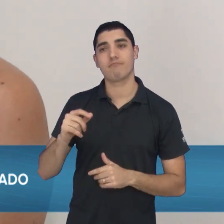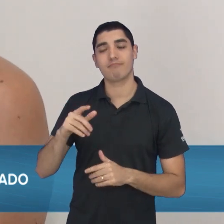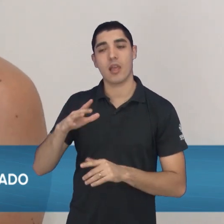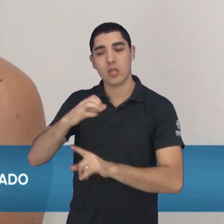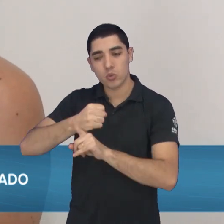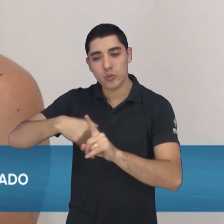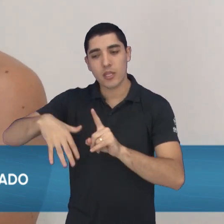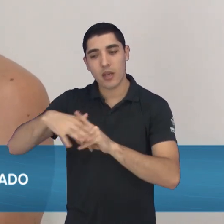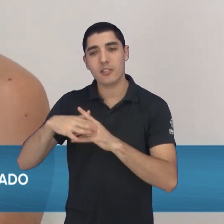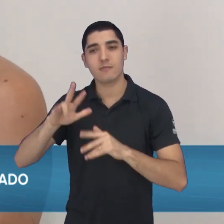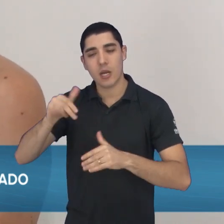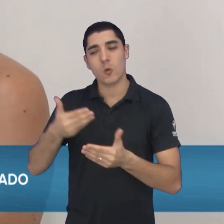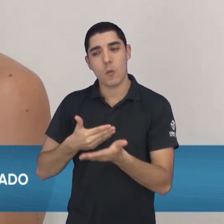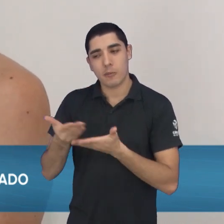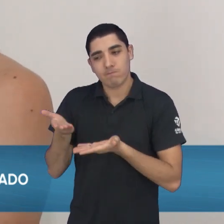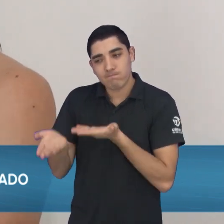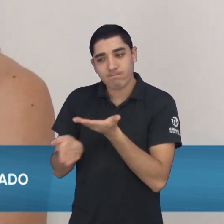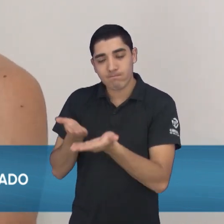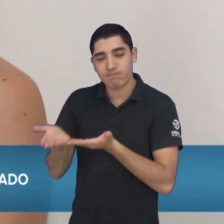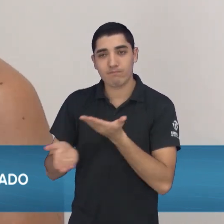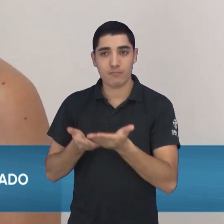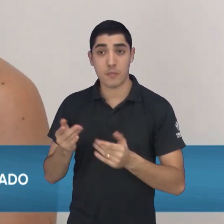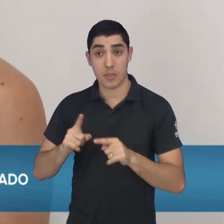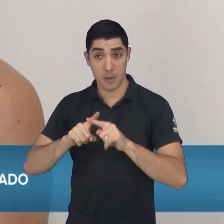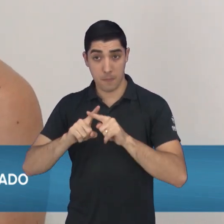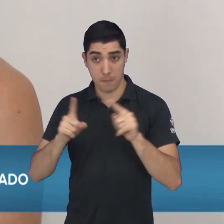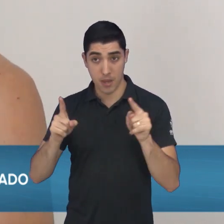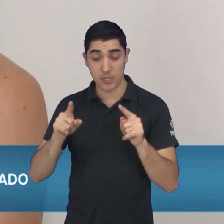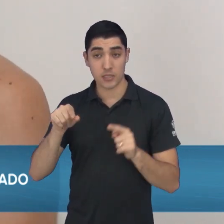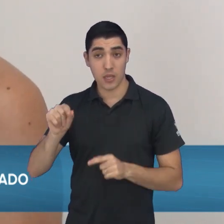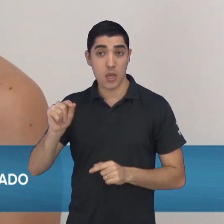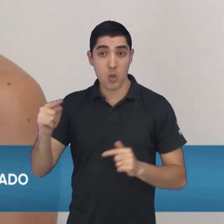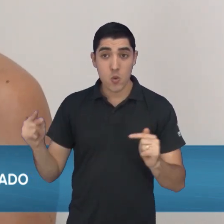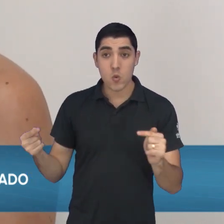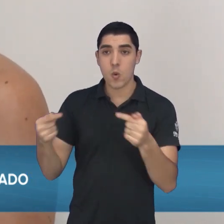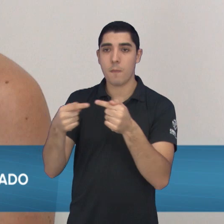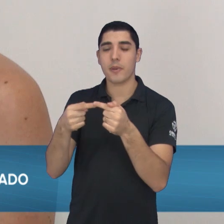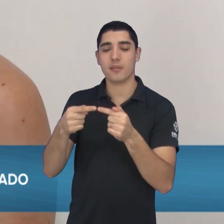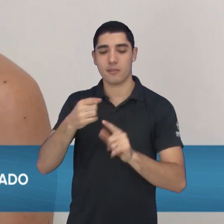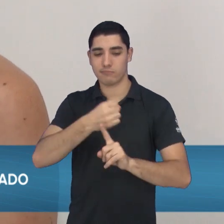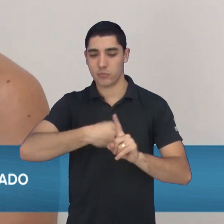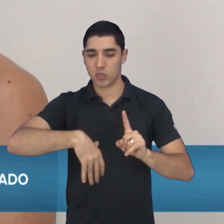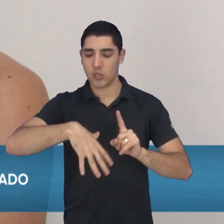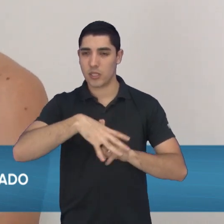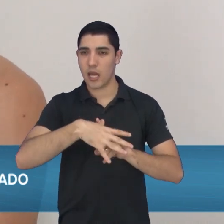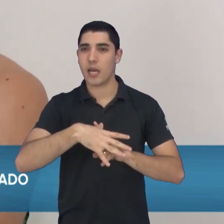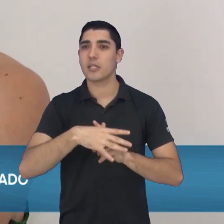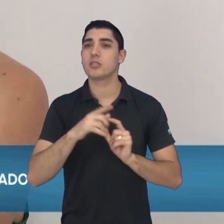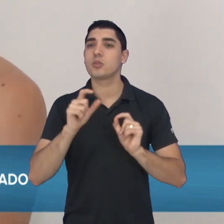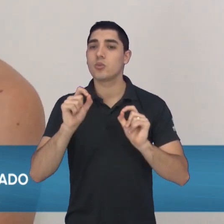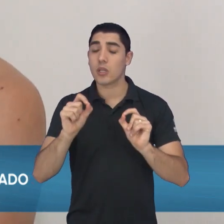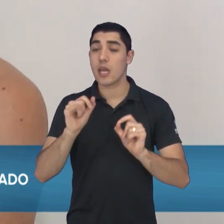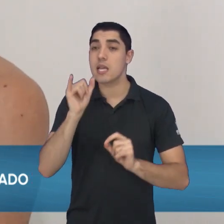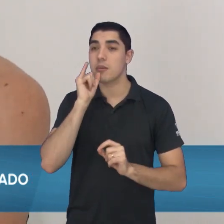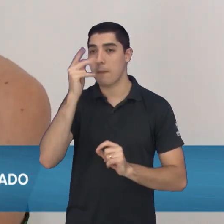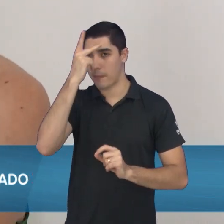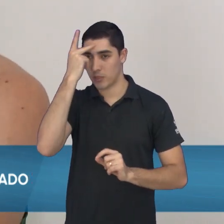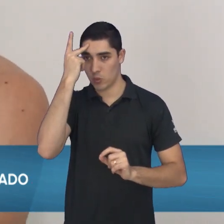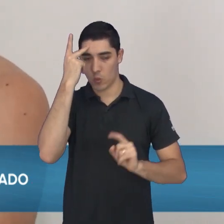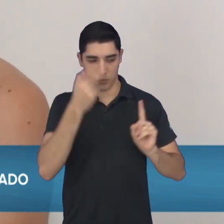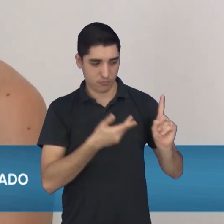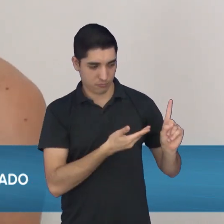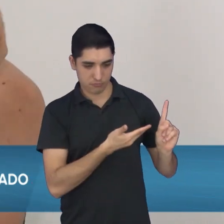Só que esse trabalho invisível, ele é a base do nosso sistema, ele é a base da nossa sociedade também. Porque quando um trabalhador chega no seu